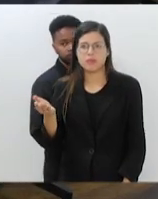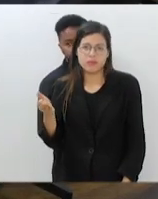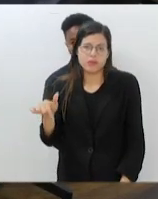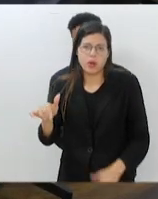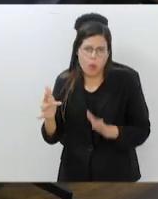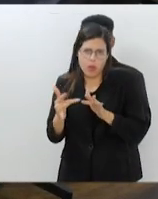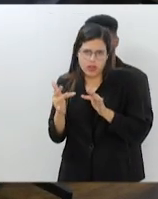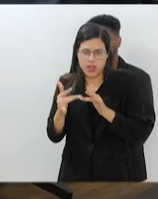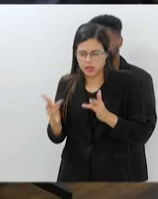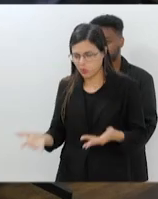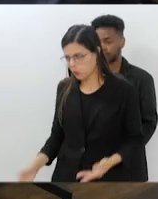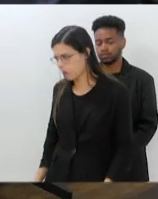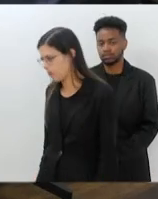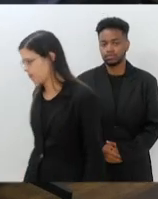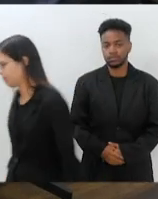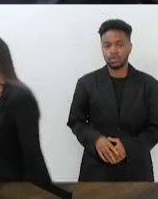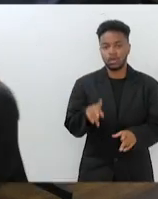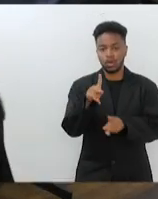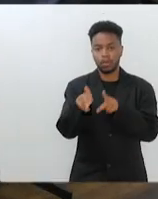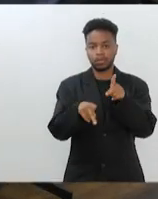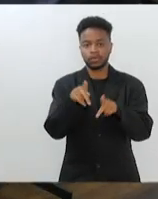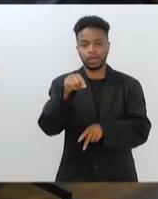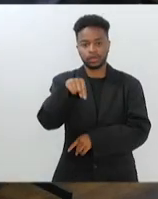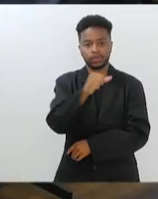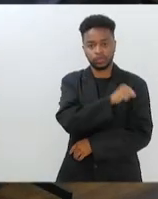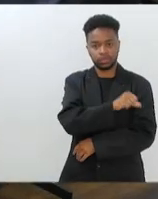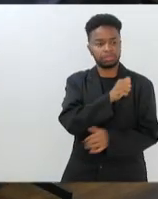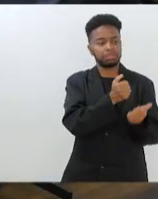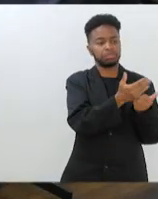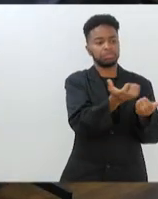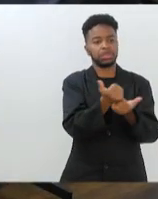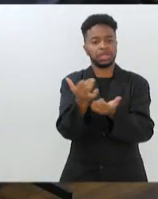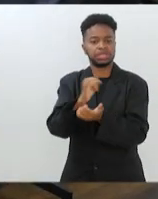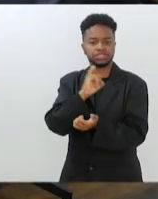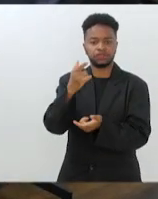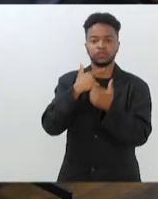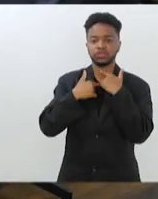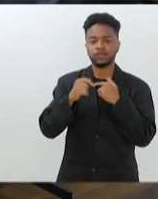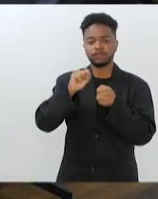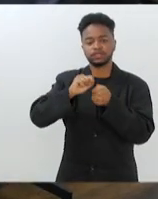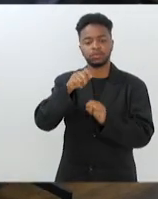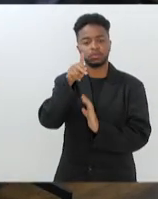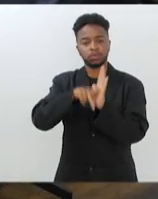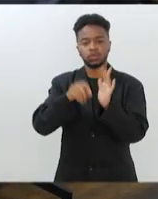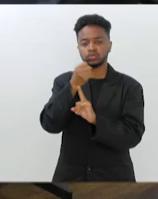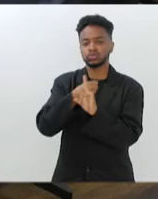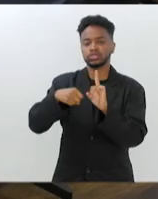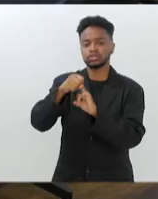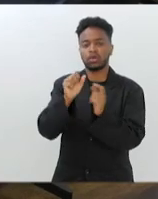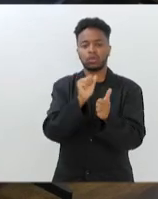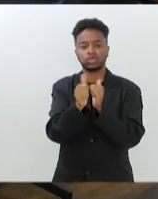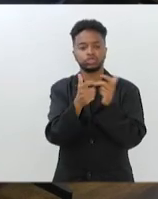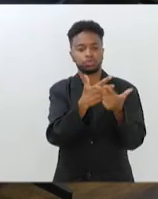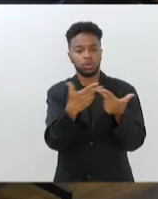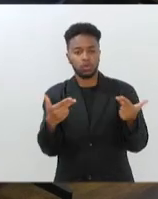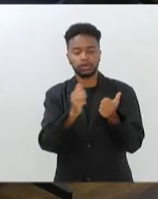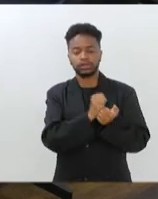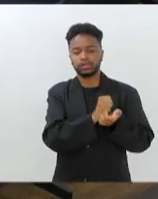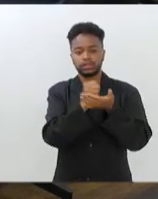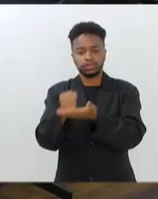povo do Rio de Janeiro e dando recurso para quem quiser fazer projeto social esportivo levar a santa daqui para